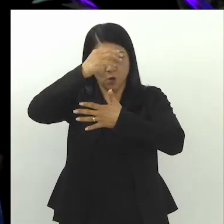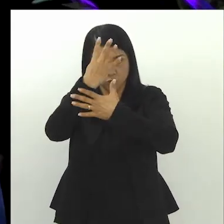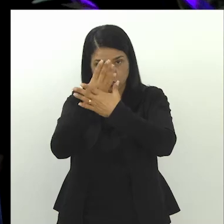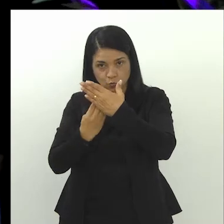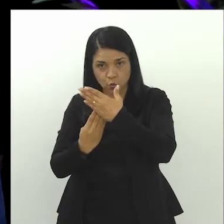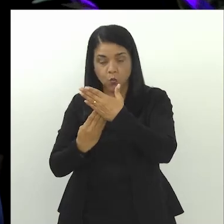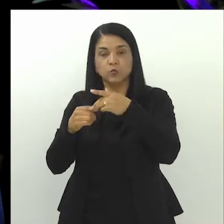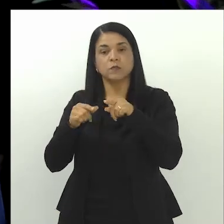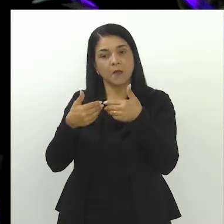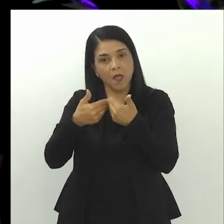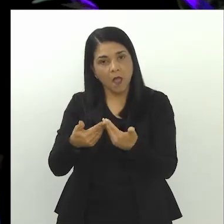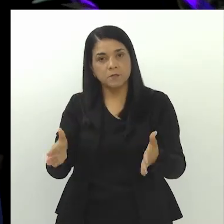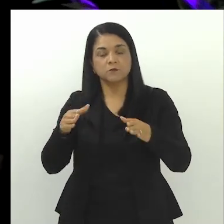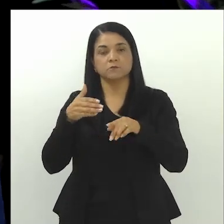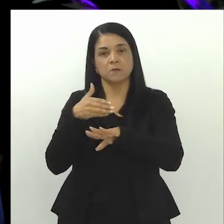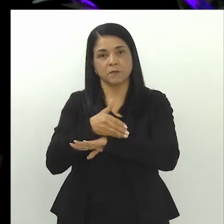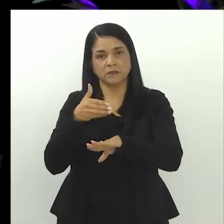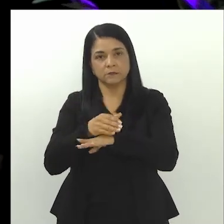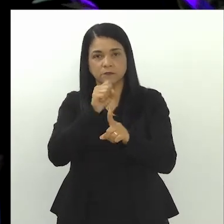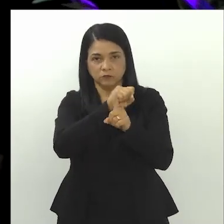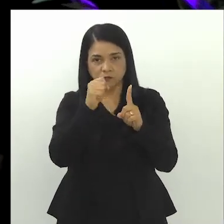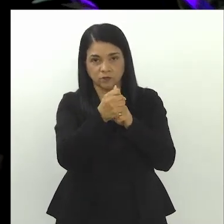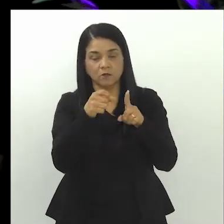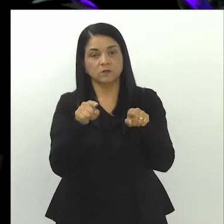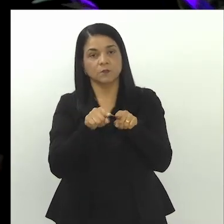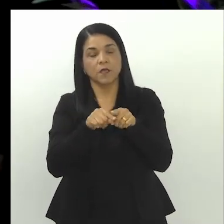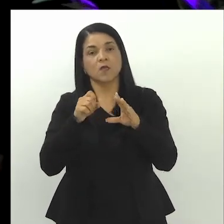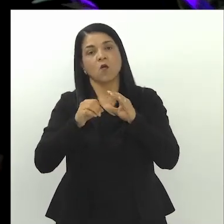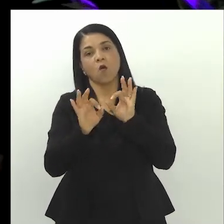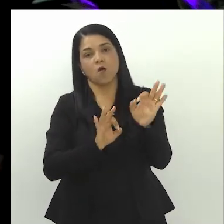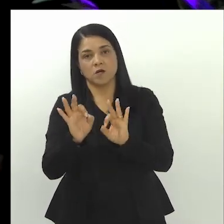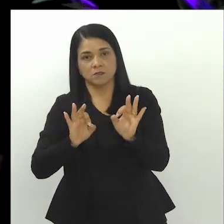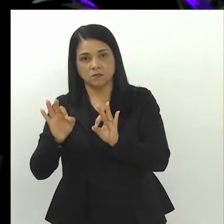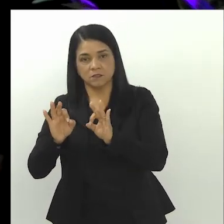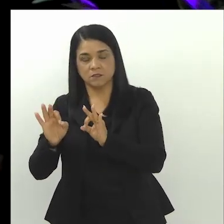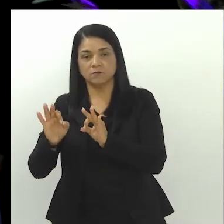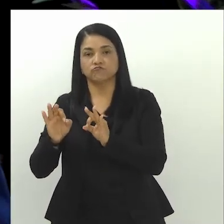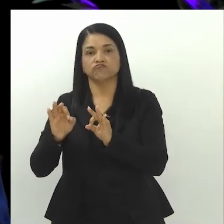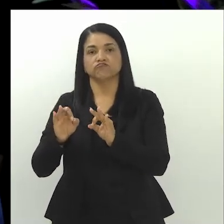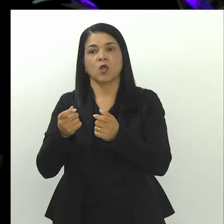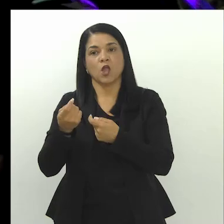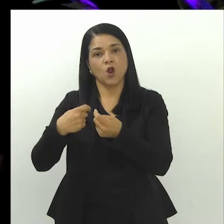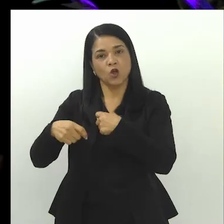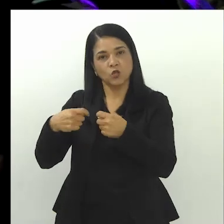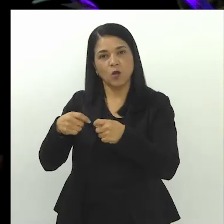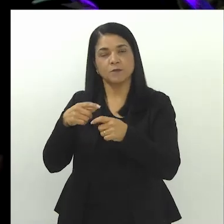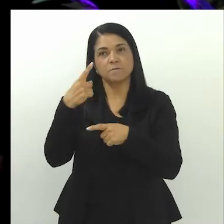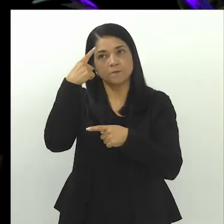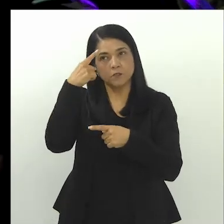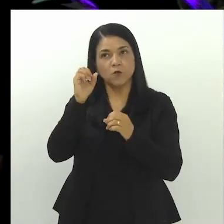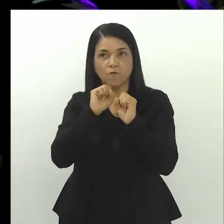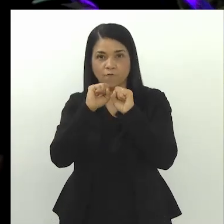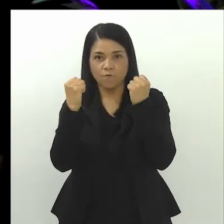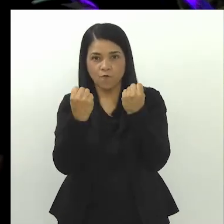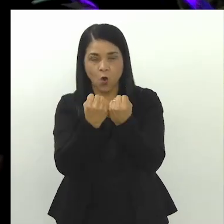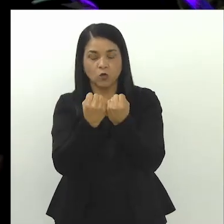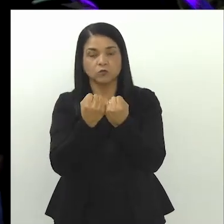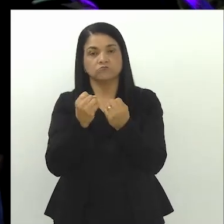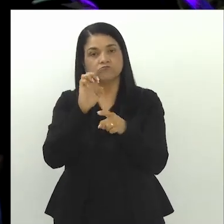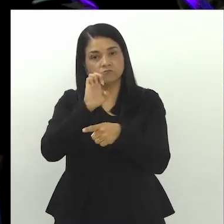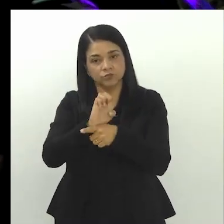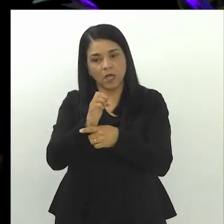ele recentemente vem se abrindo para maior participação social. Essas organizações de caráter econômico e que foram muito pensadas para ser um